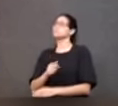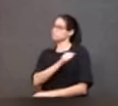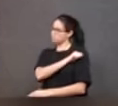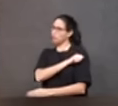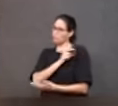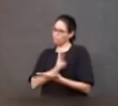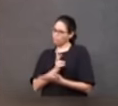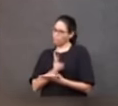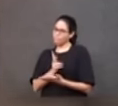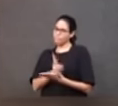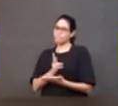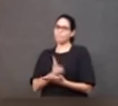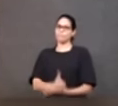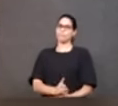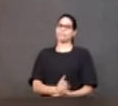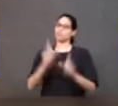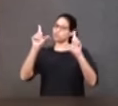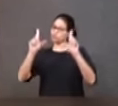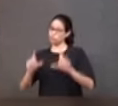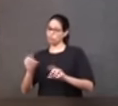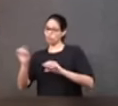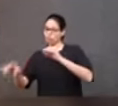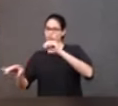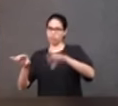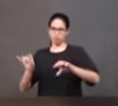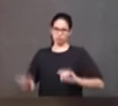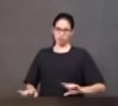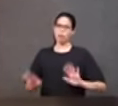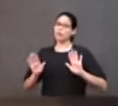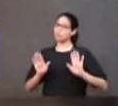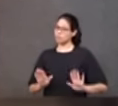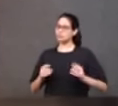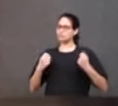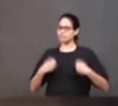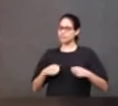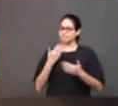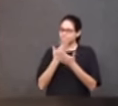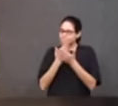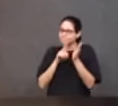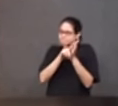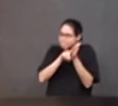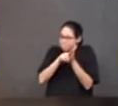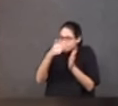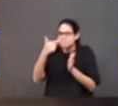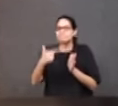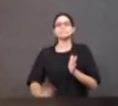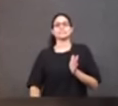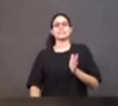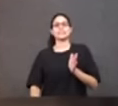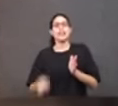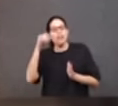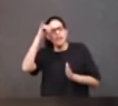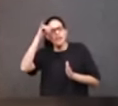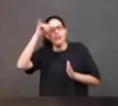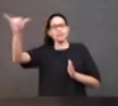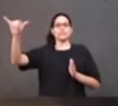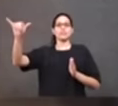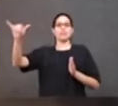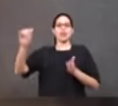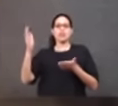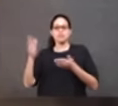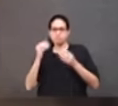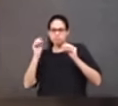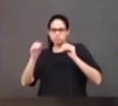Mas, obviamente, nós precisamos aprofundar essa questão e combater a evasão, aumentando a formação, ajudando